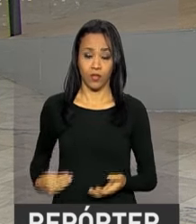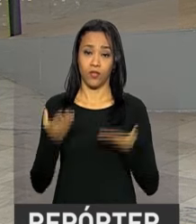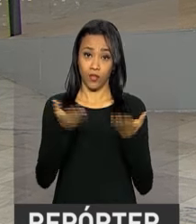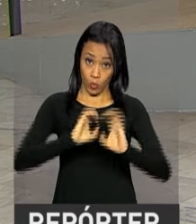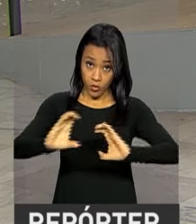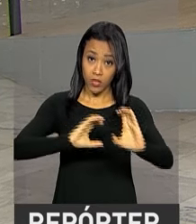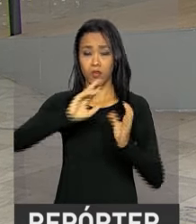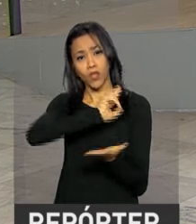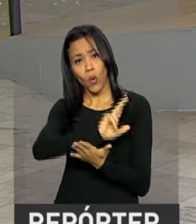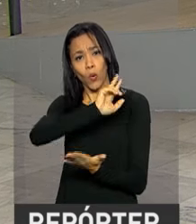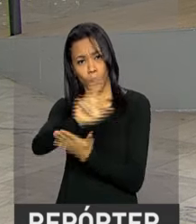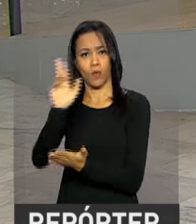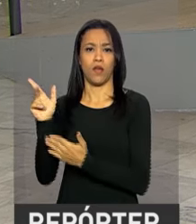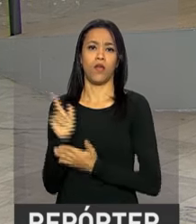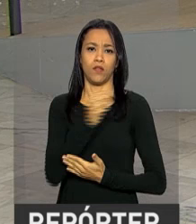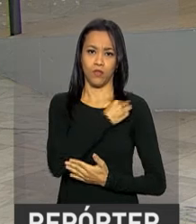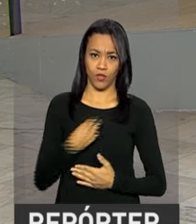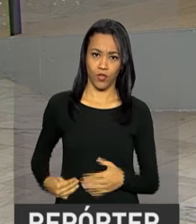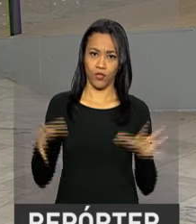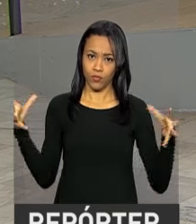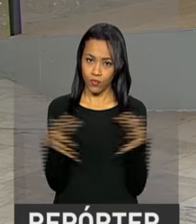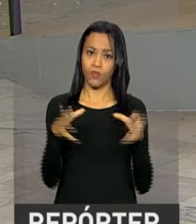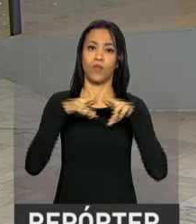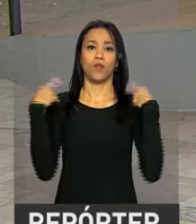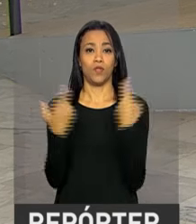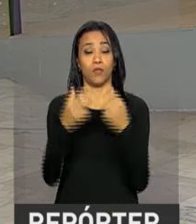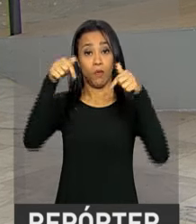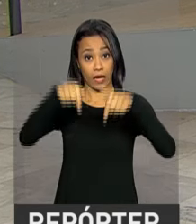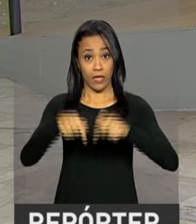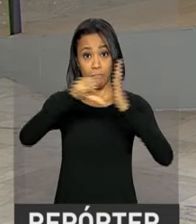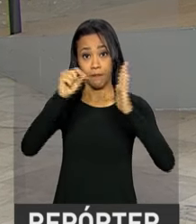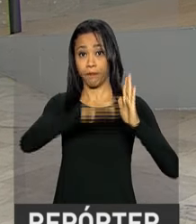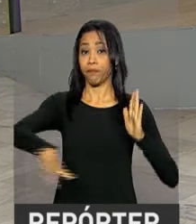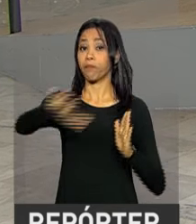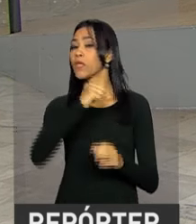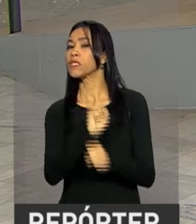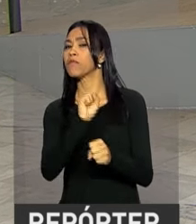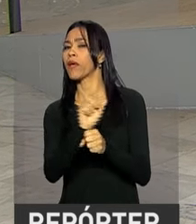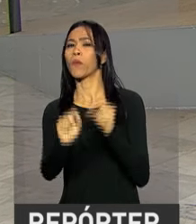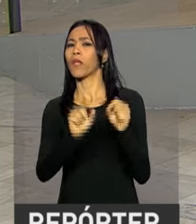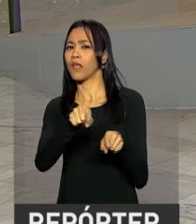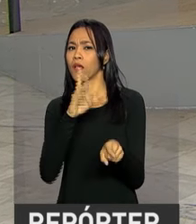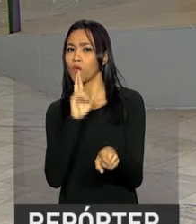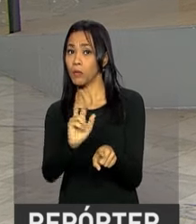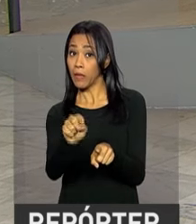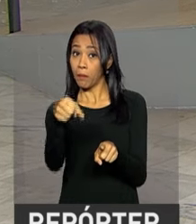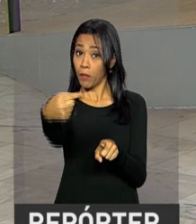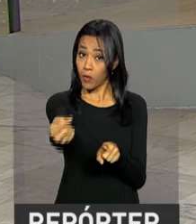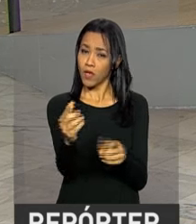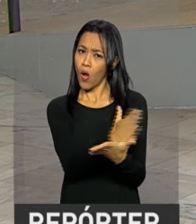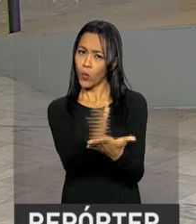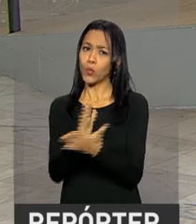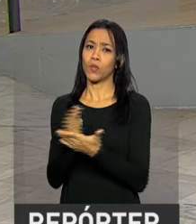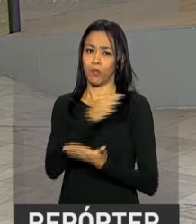entre outros integrantes do governo a expectativa por aqui no Palácio do Planalto é que depois dessa reunião alguns